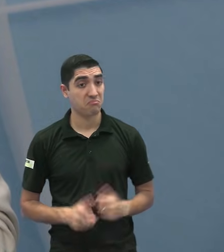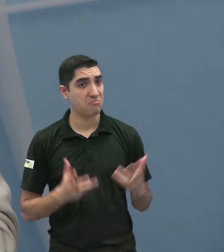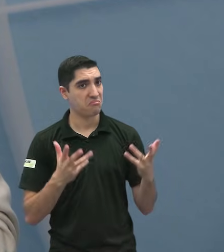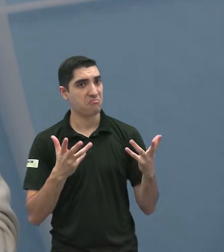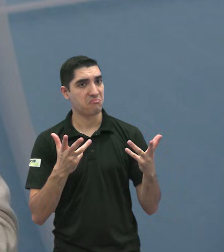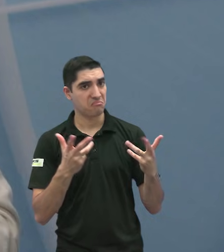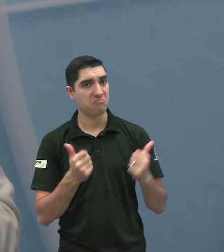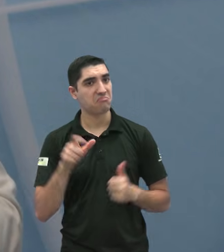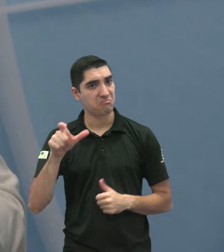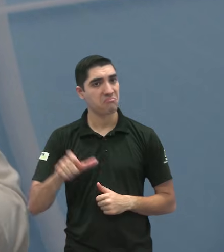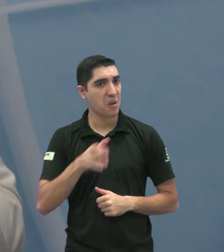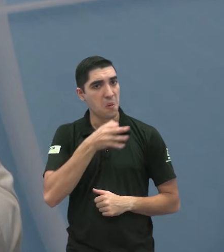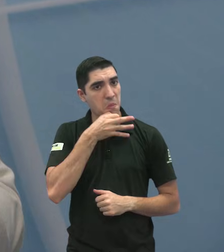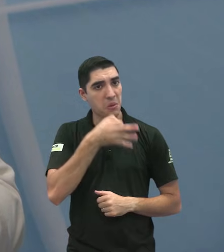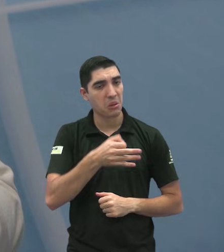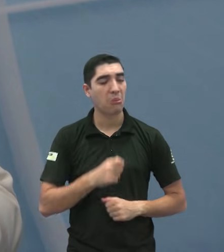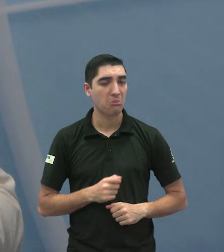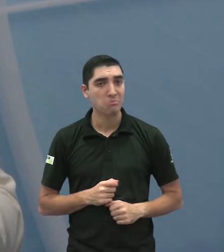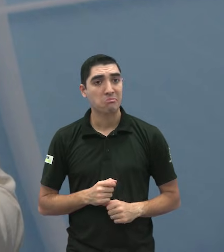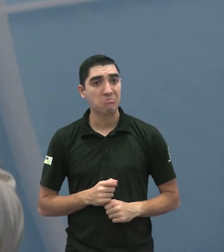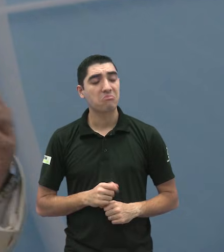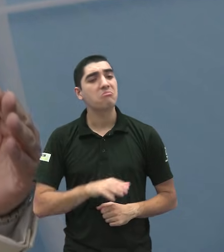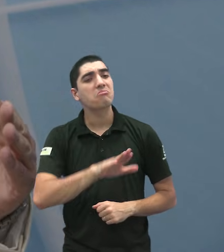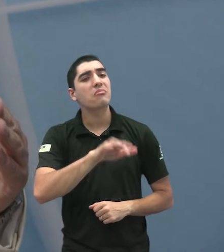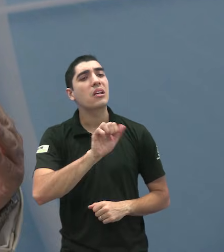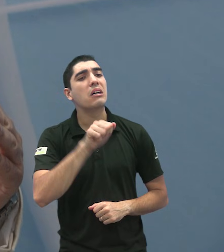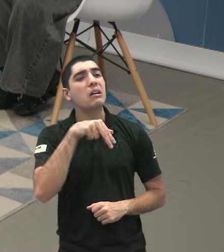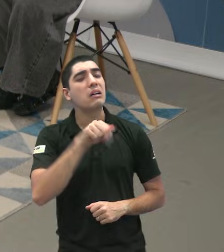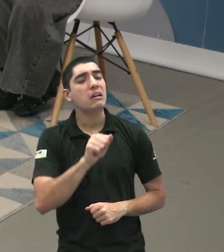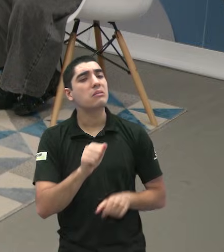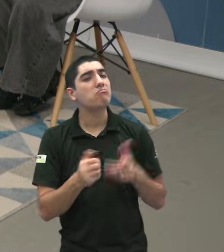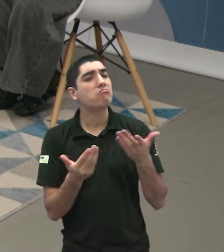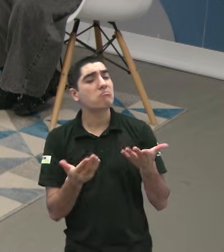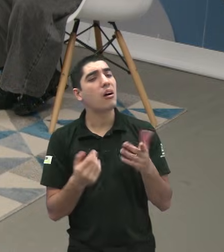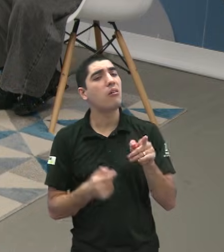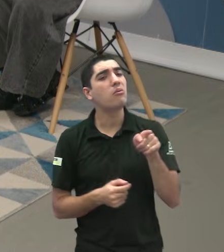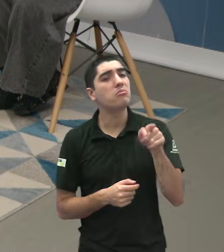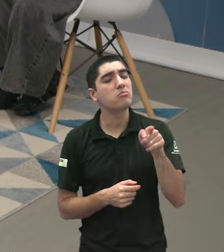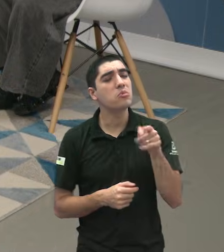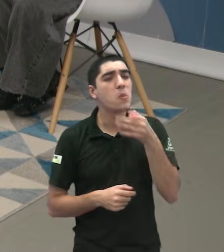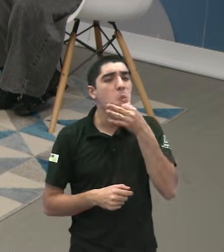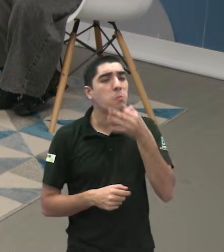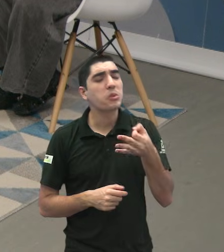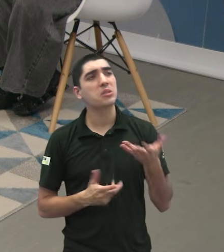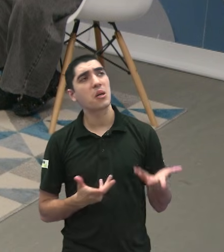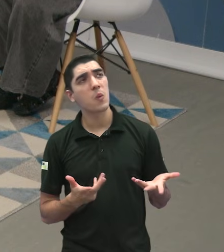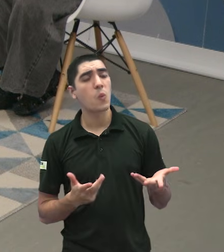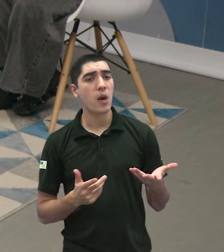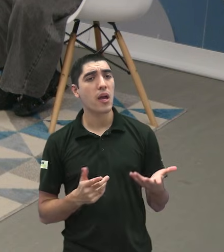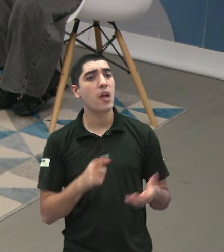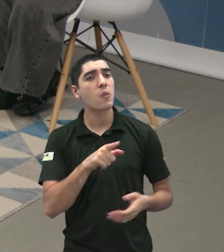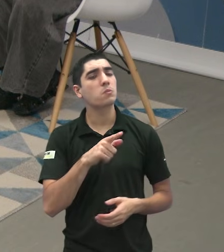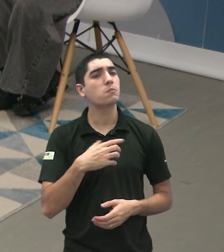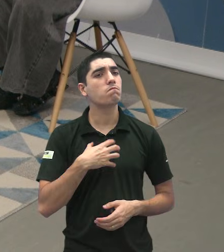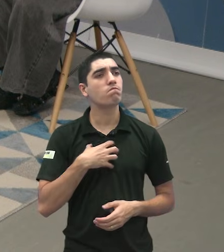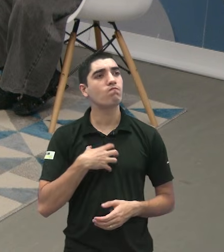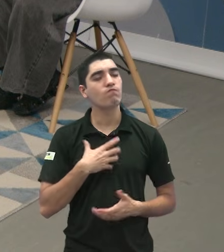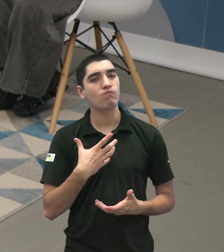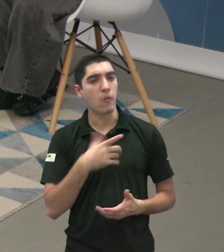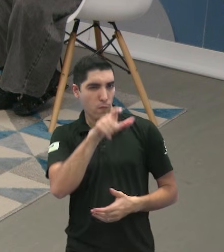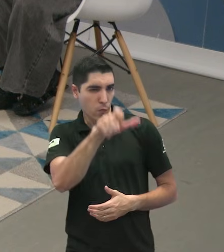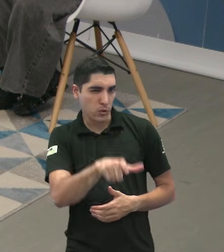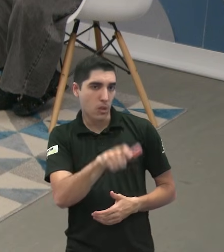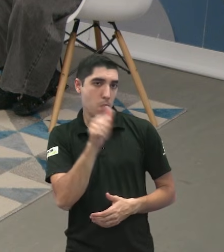Excelente que ela trouxe aqui pra gente, né, meninas? Ana Maria, conta pra gente aqui, o que é para você, né, ser